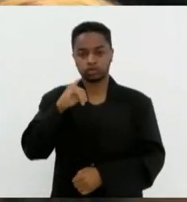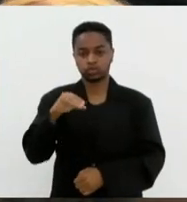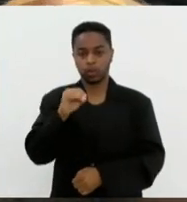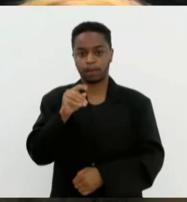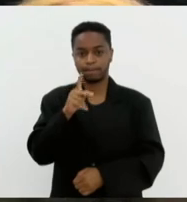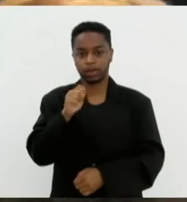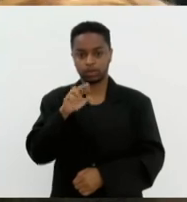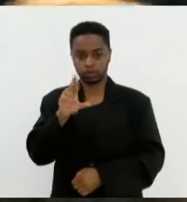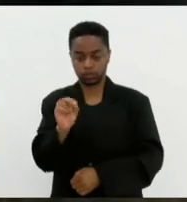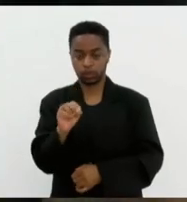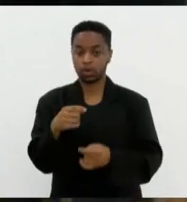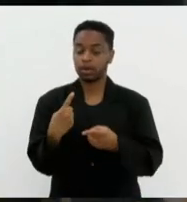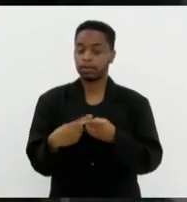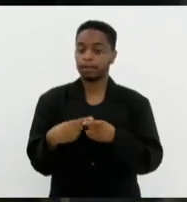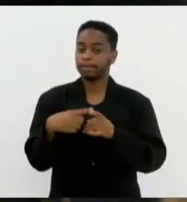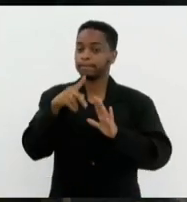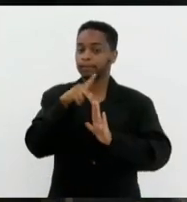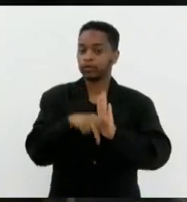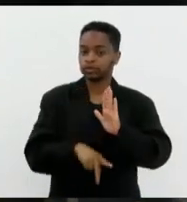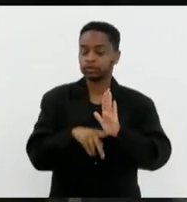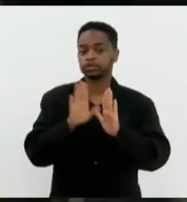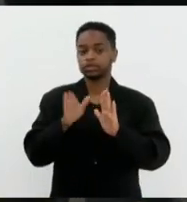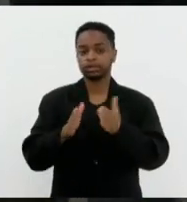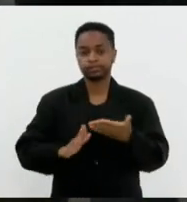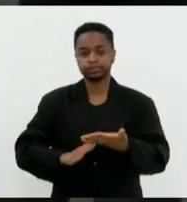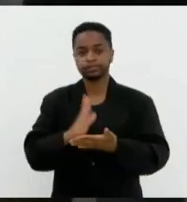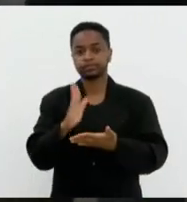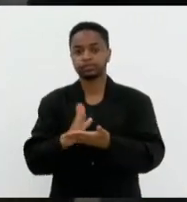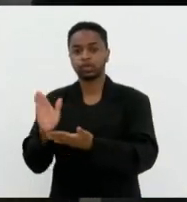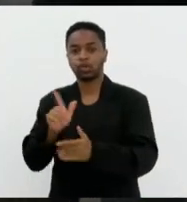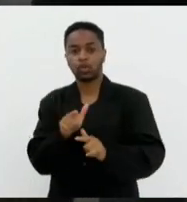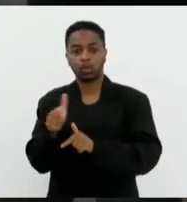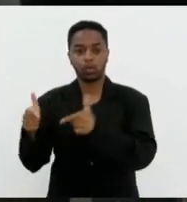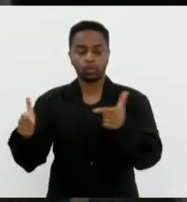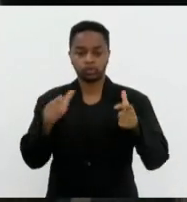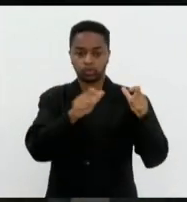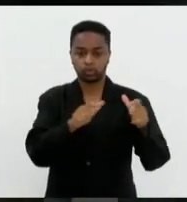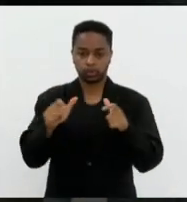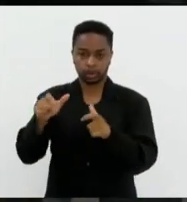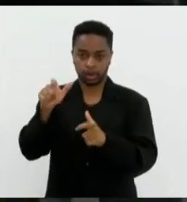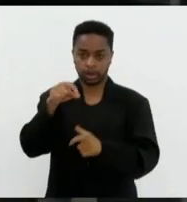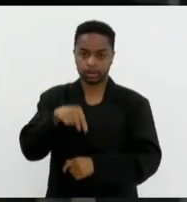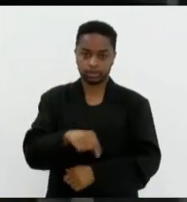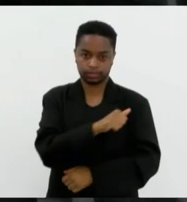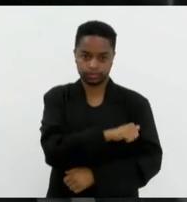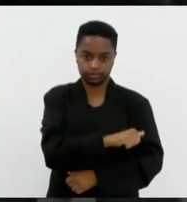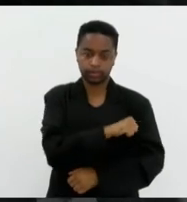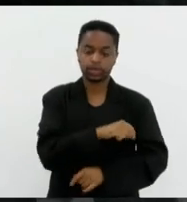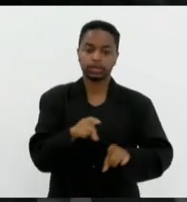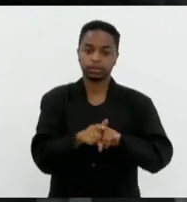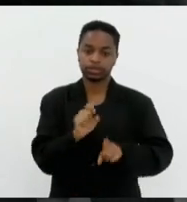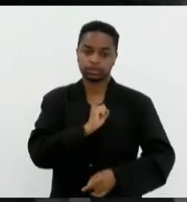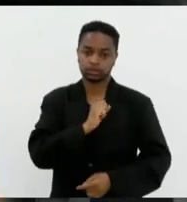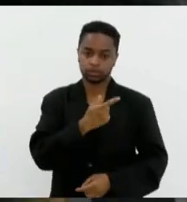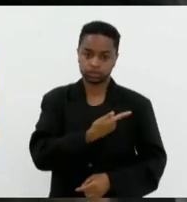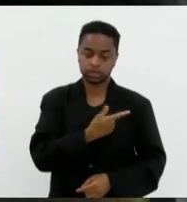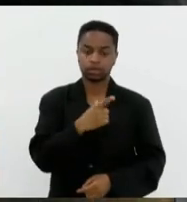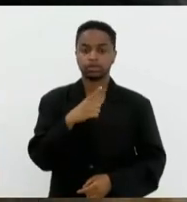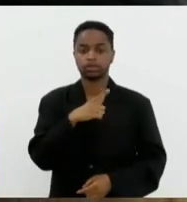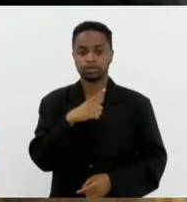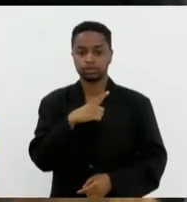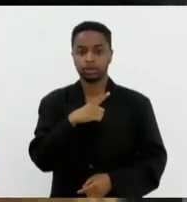Esse projeto, ele já foi aprovado em outras casas legislativas, tem na Casa de São Gonçalo a